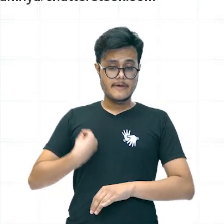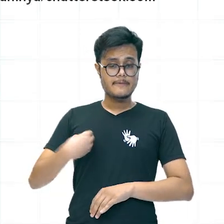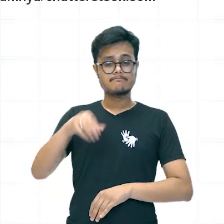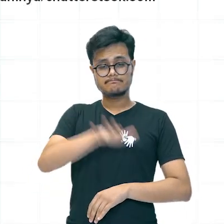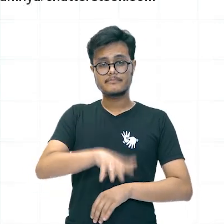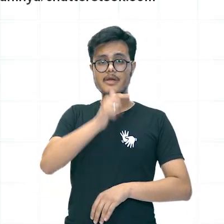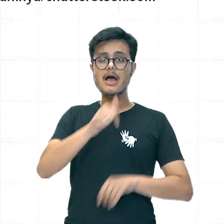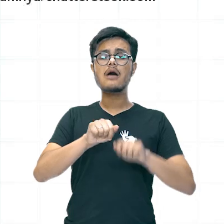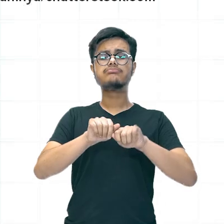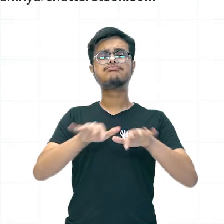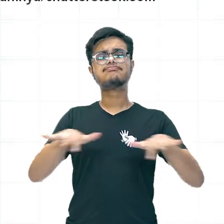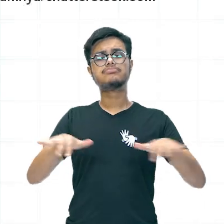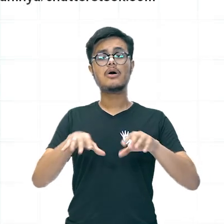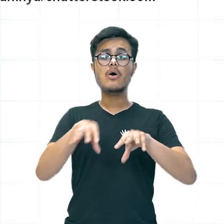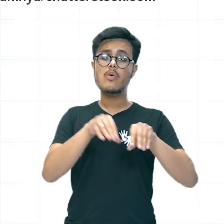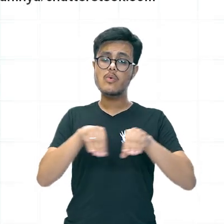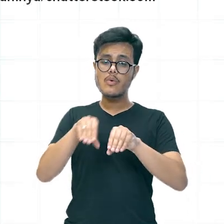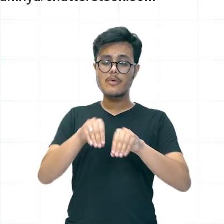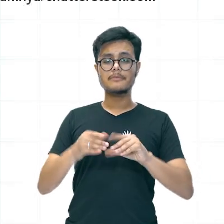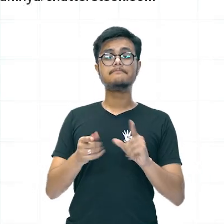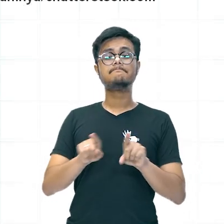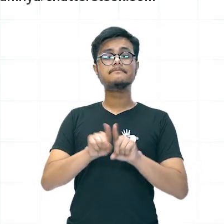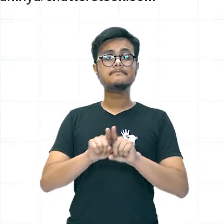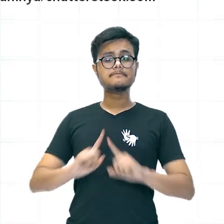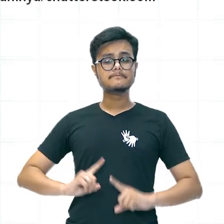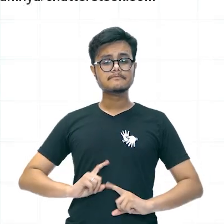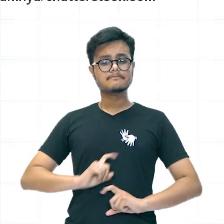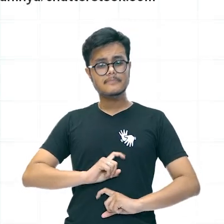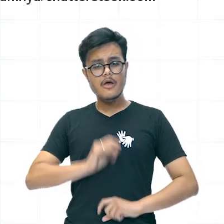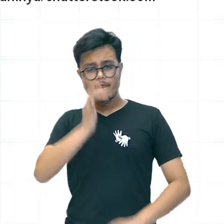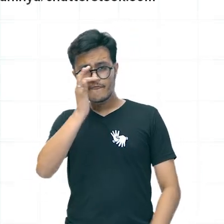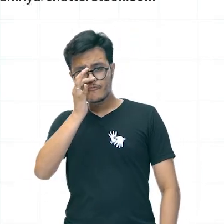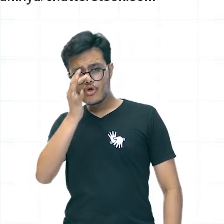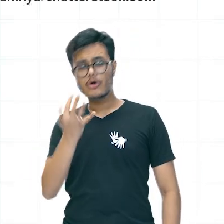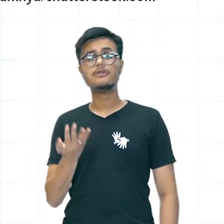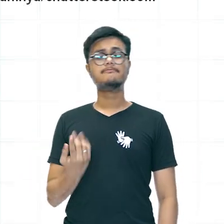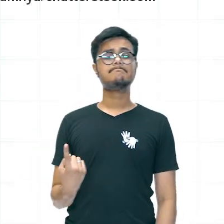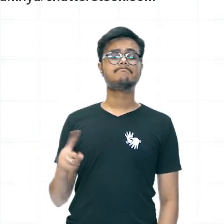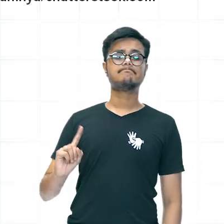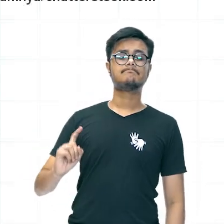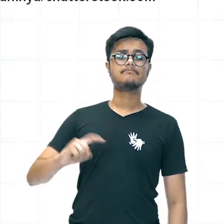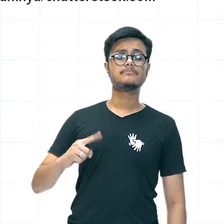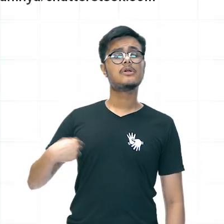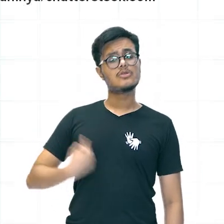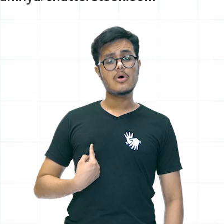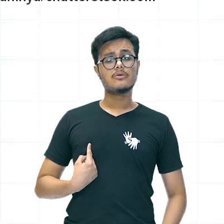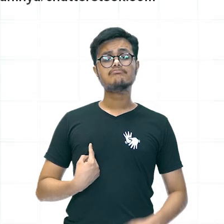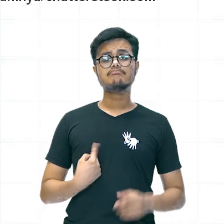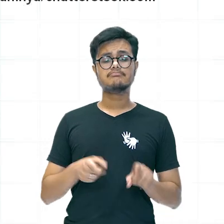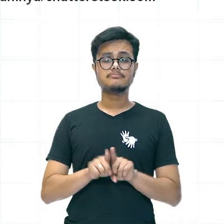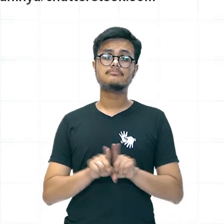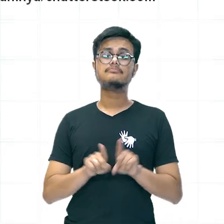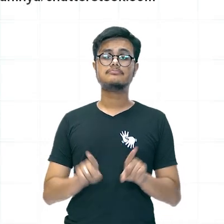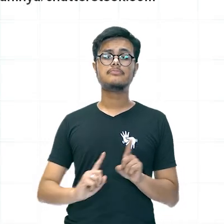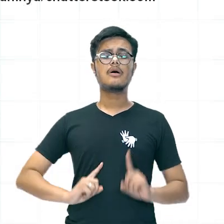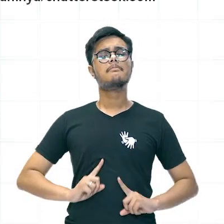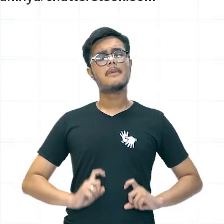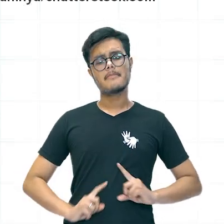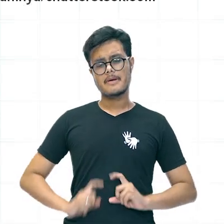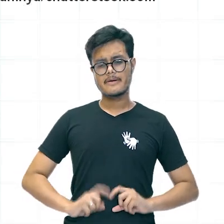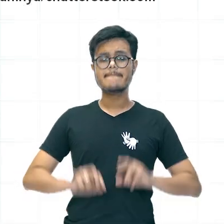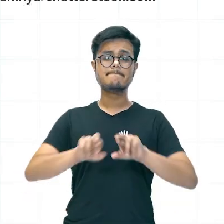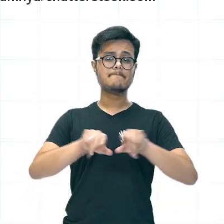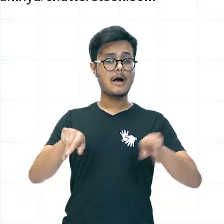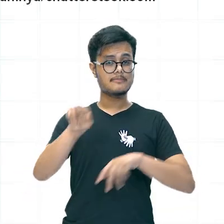o ambiente aquático e terrestre. Outros são parasitas de plantas e de animais, inclusive os seres humanos, como por exemplo as lombrigas